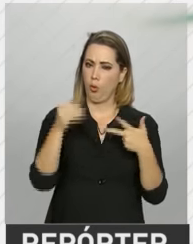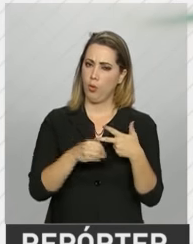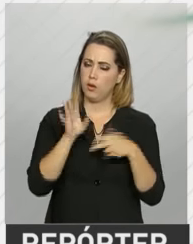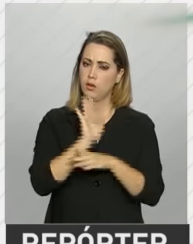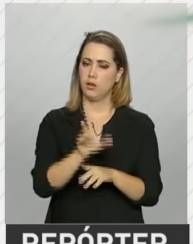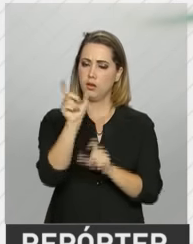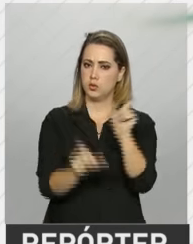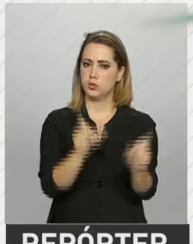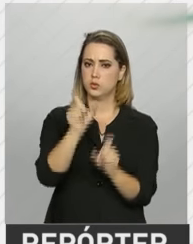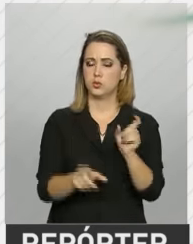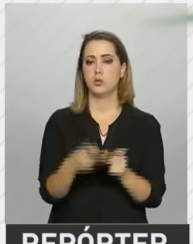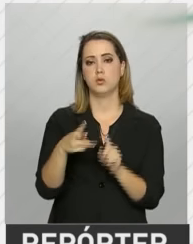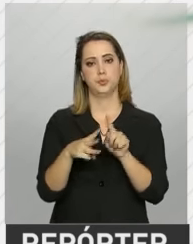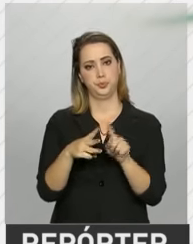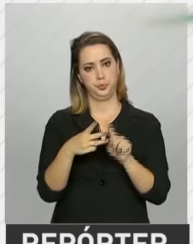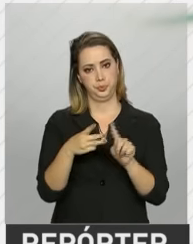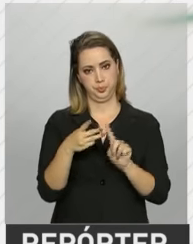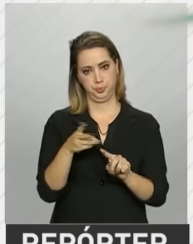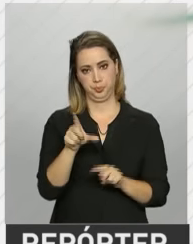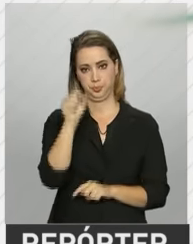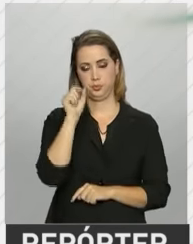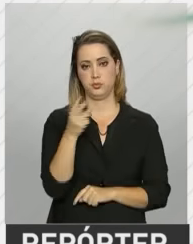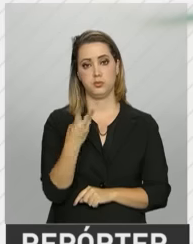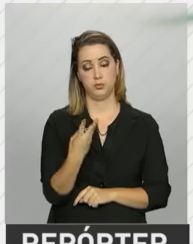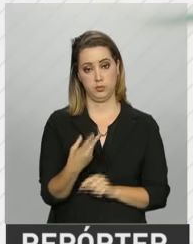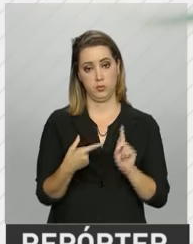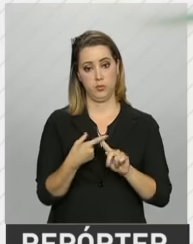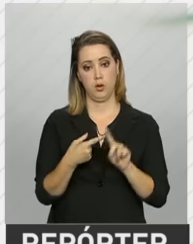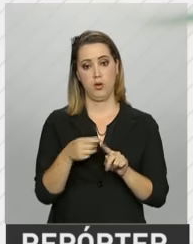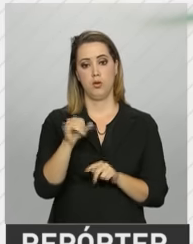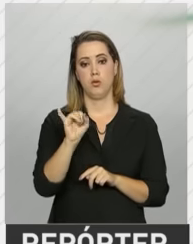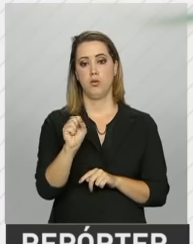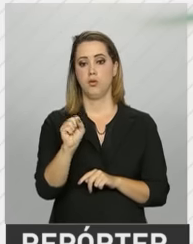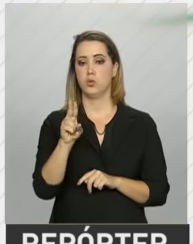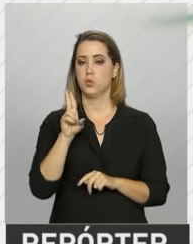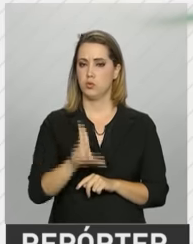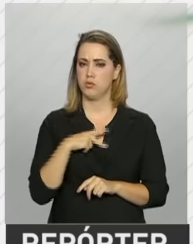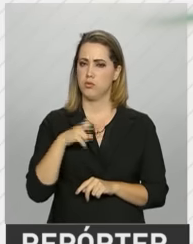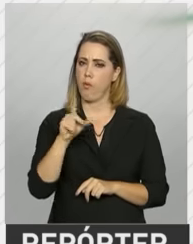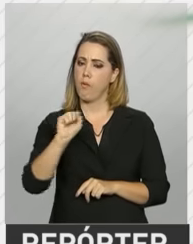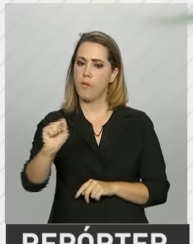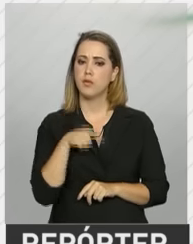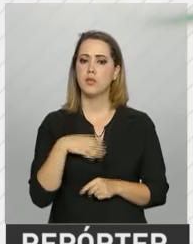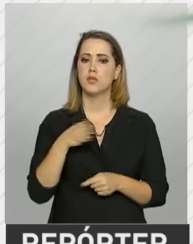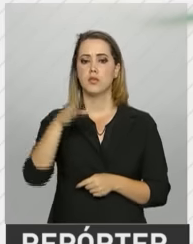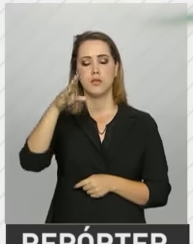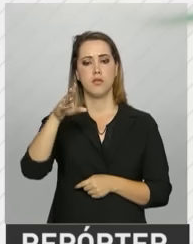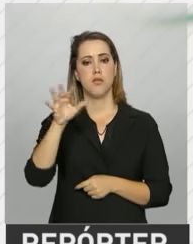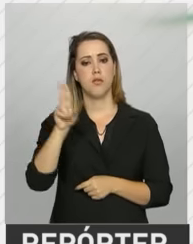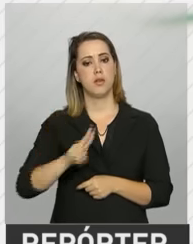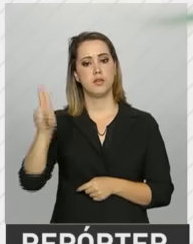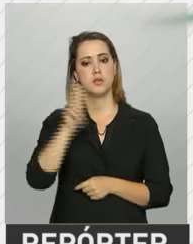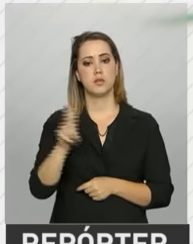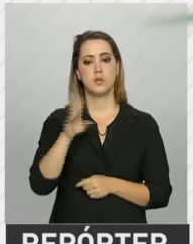ensino superior por meio de três processos seletivos o sistema de seleção unificada que oferece vagas em universidades públicas